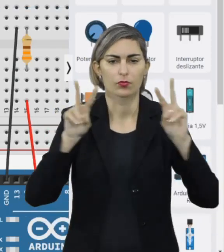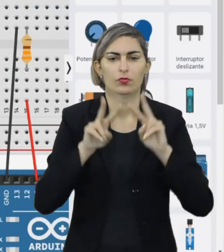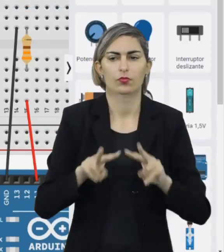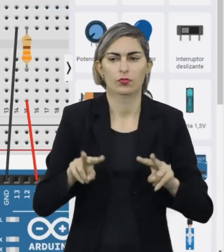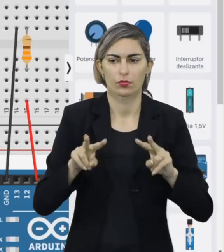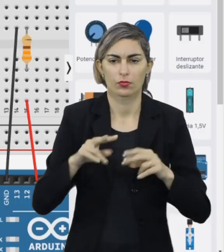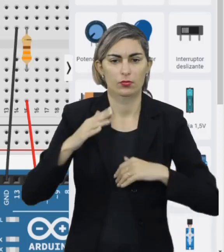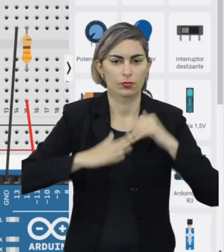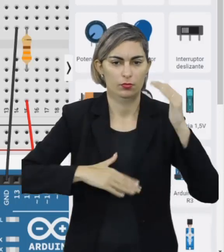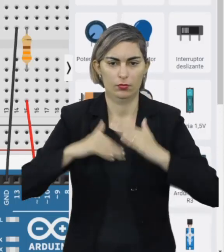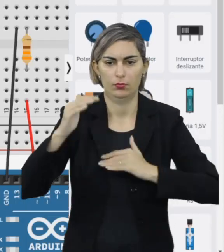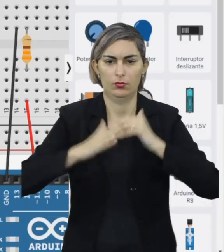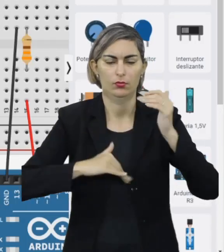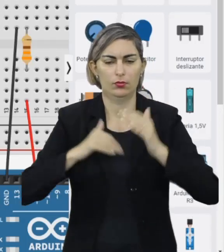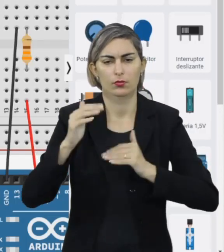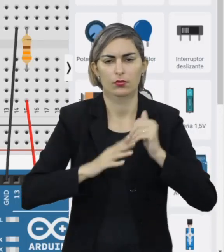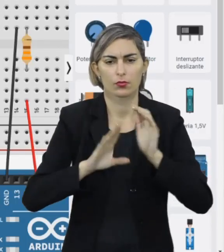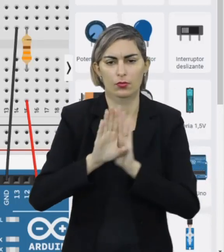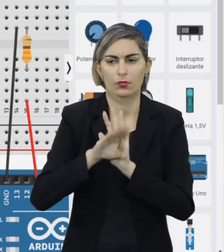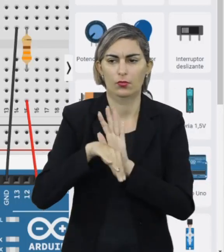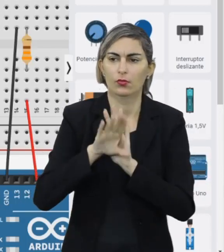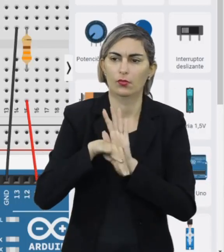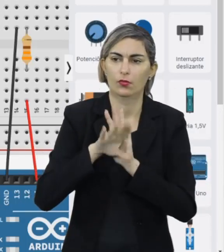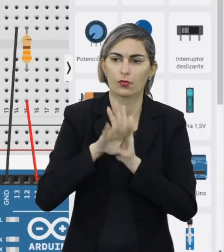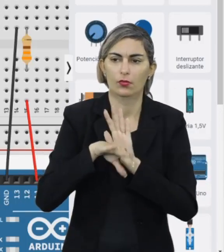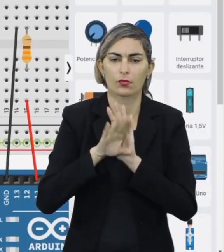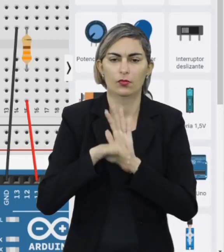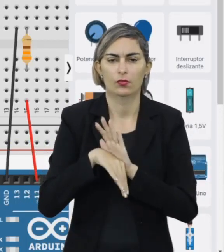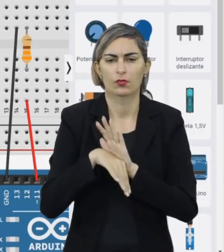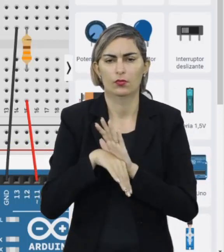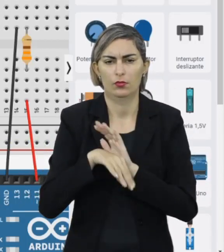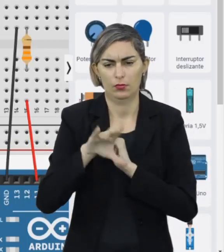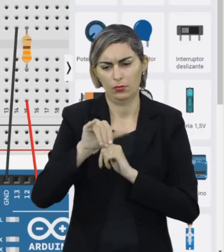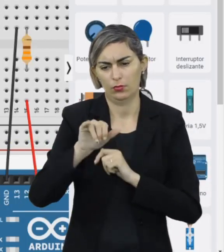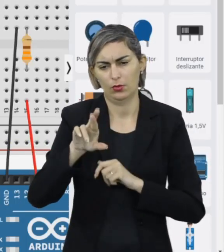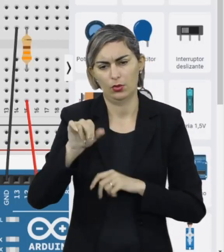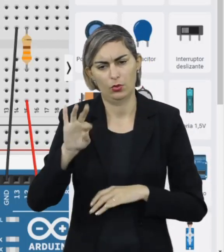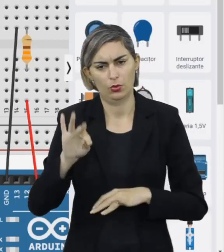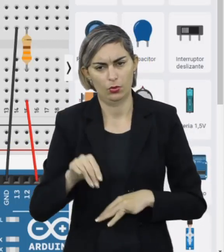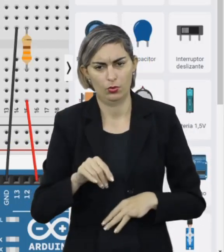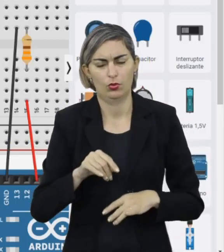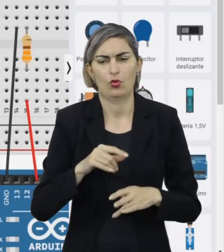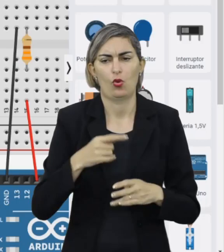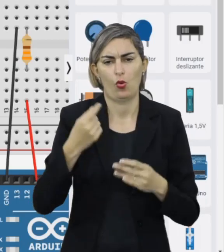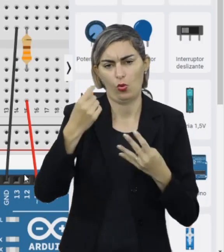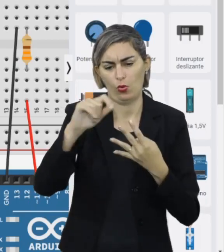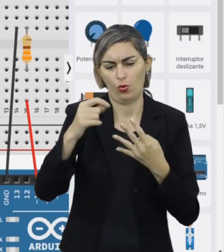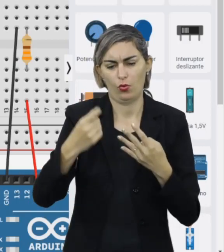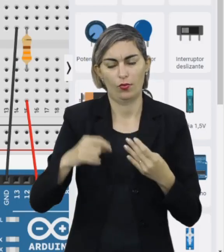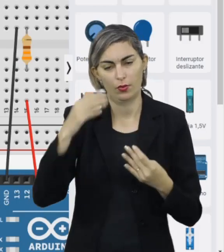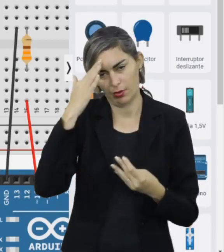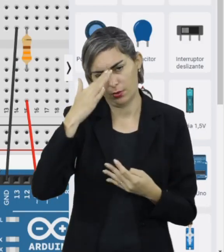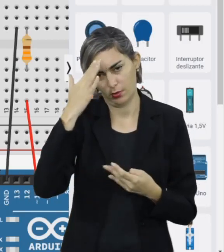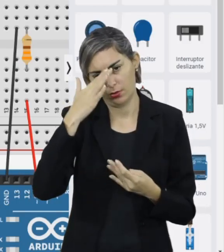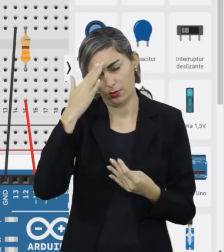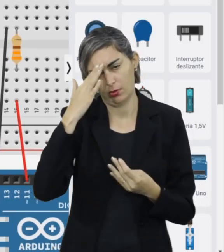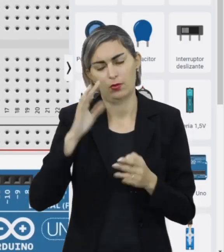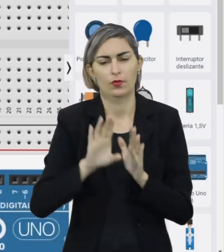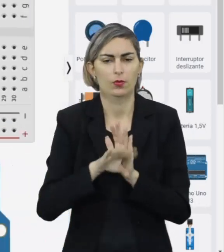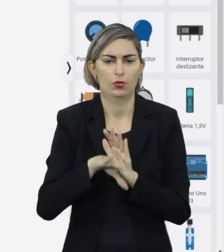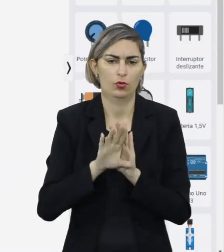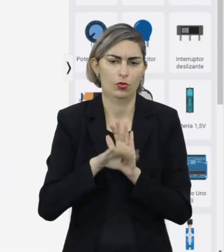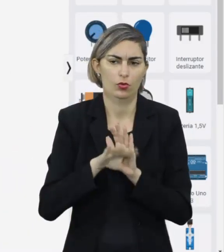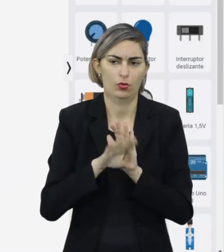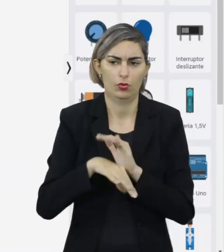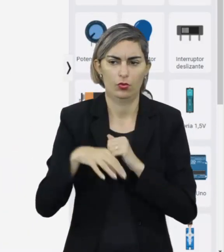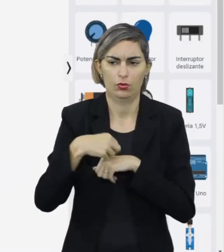visualizar isso na prática. Vamos criar um código, né? A gente já tem o circuito montado, circuito conferido, já entendeu como é que funciona, vamos para o código.